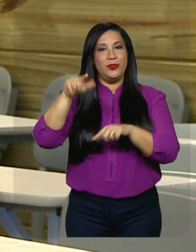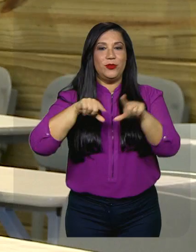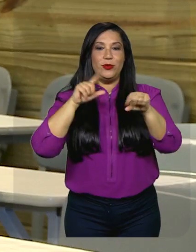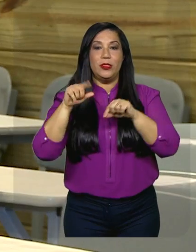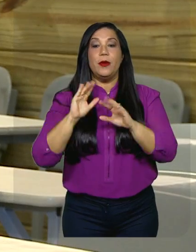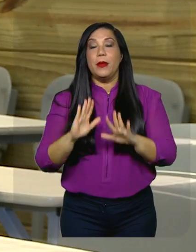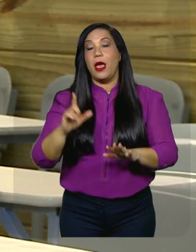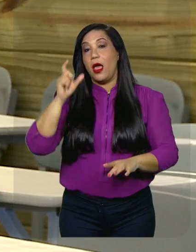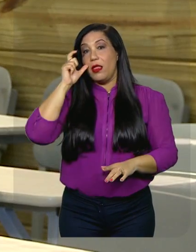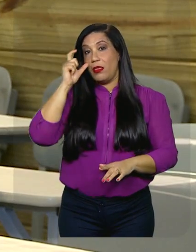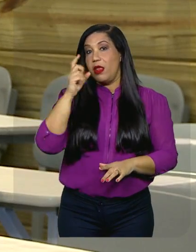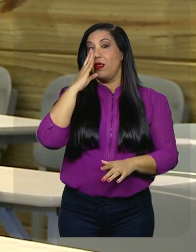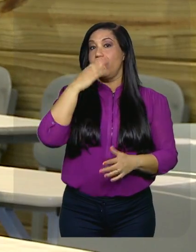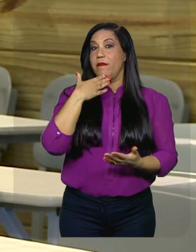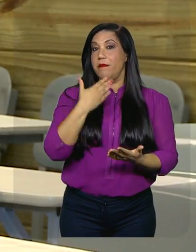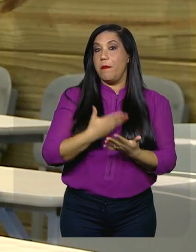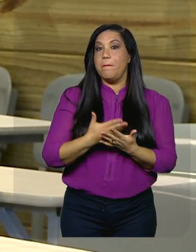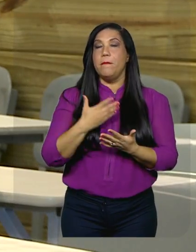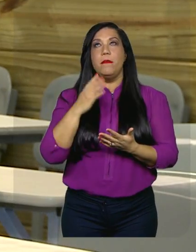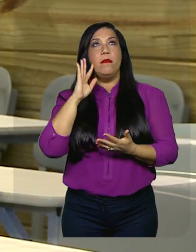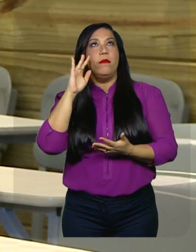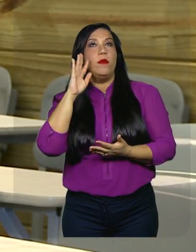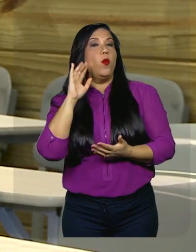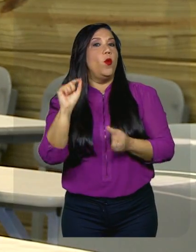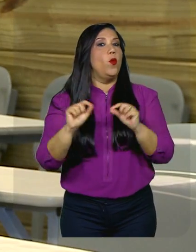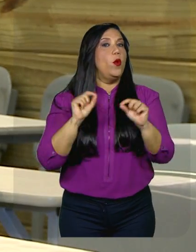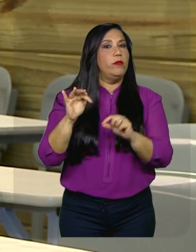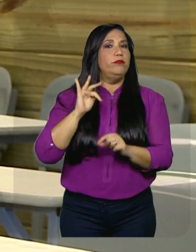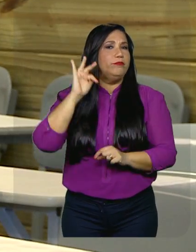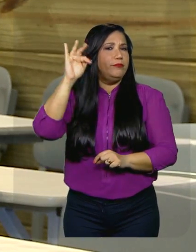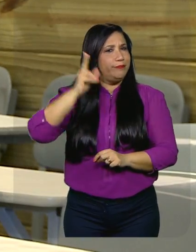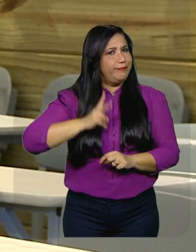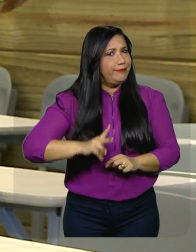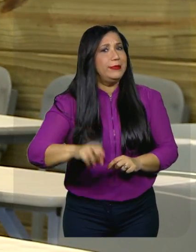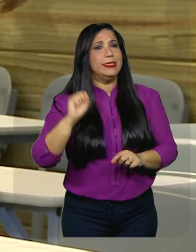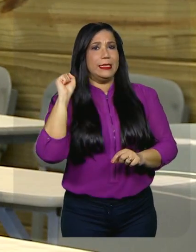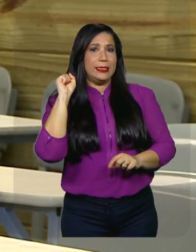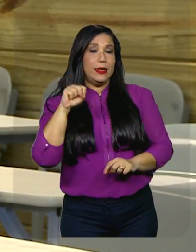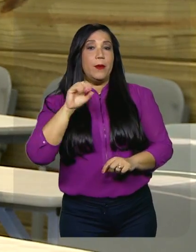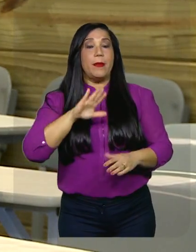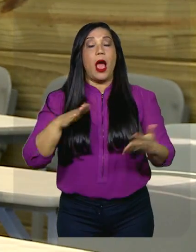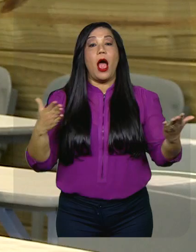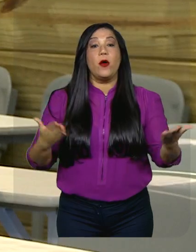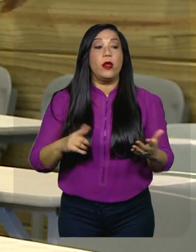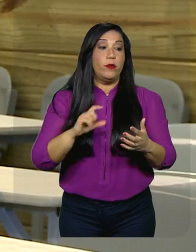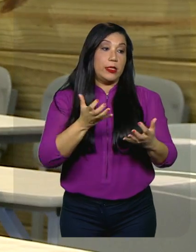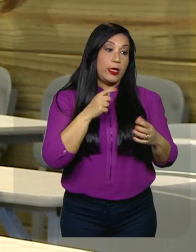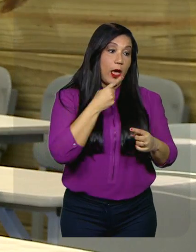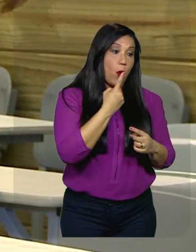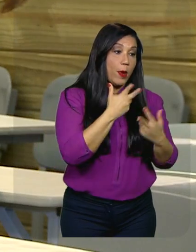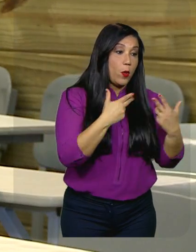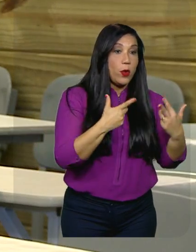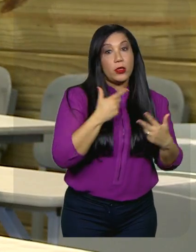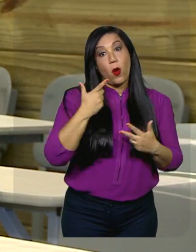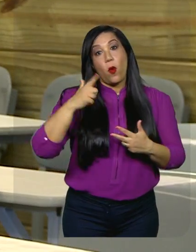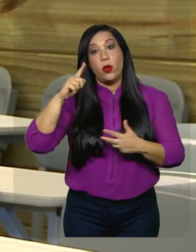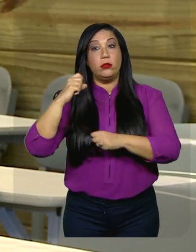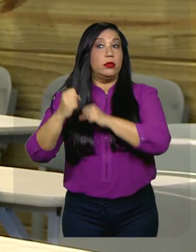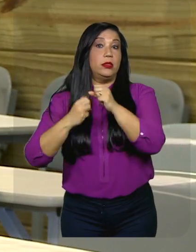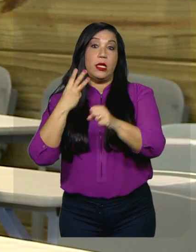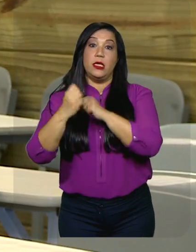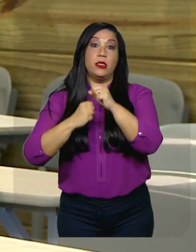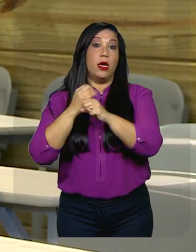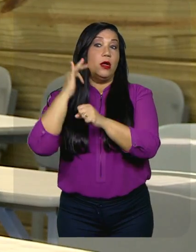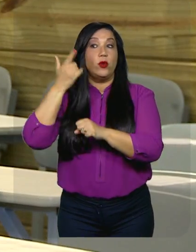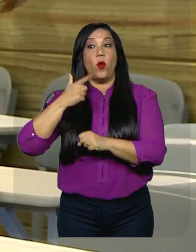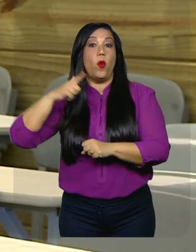É interessante a gente pensar no que vai querer fazer para o resto da vida, sim, mas pode ser que agora você queira isso, daqui a 3 anos já não seja mais o seu objetivo, e